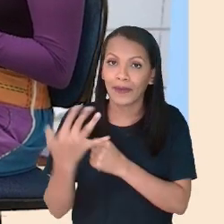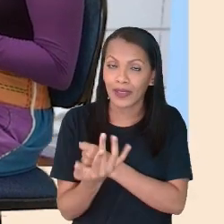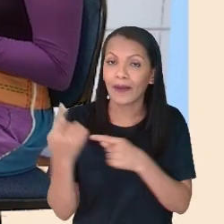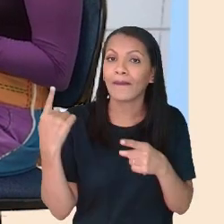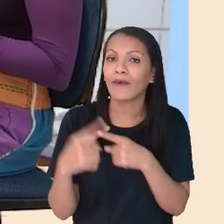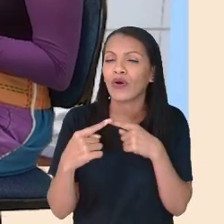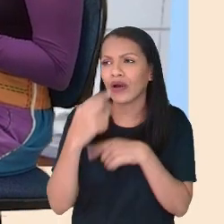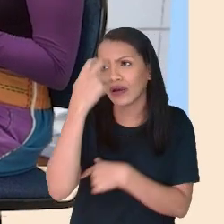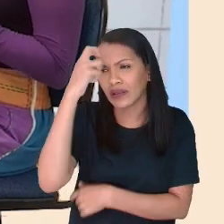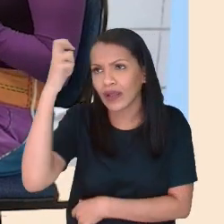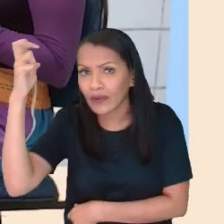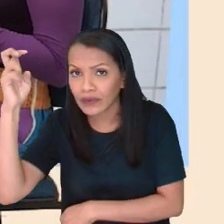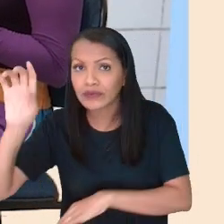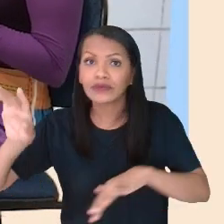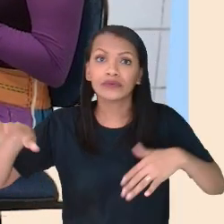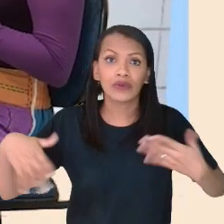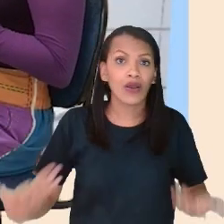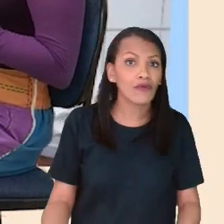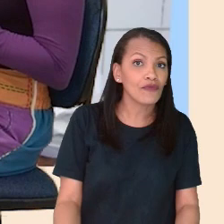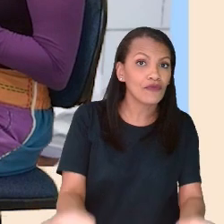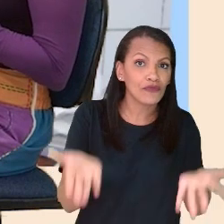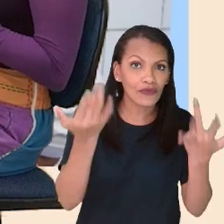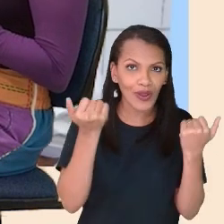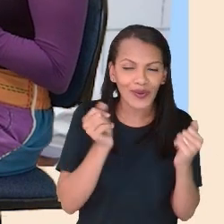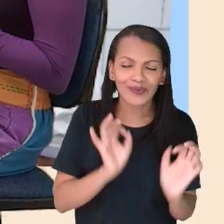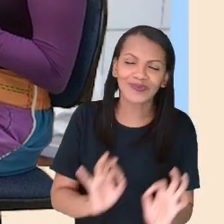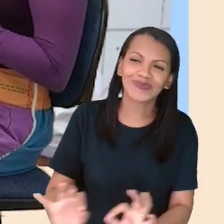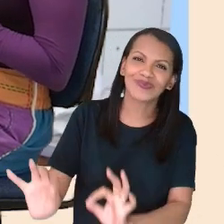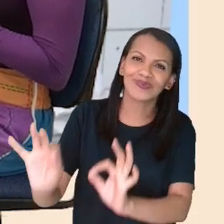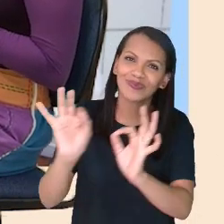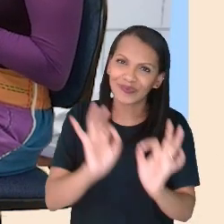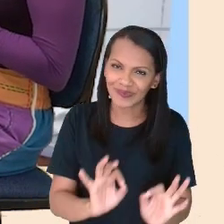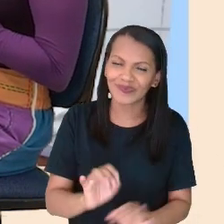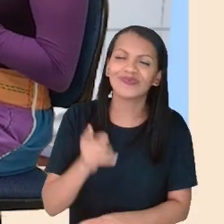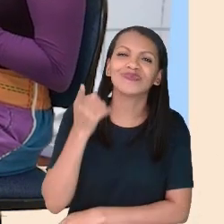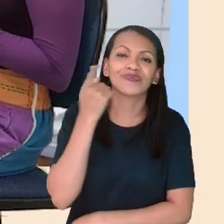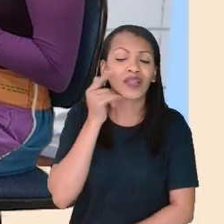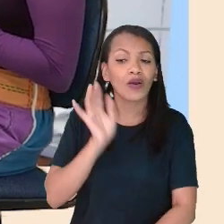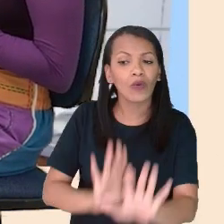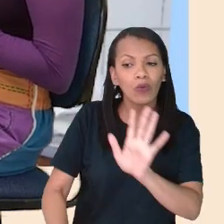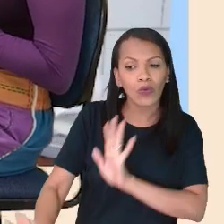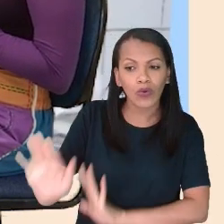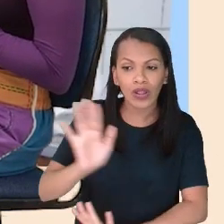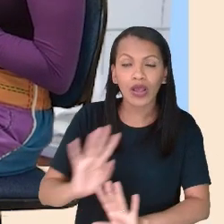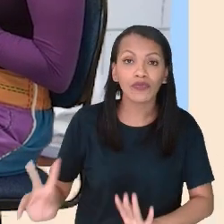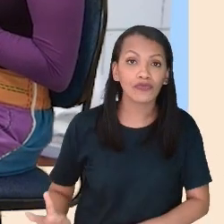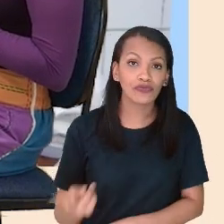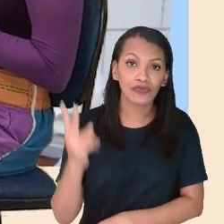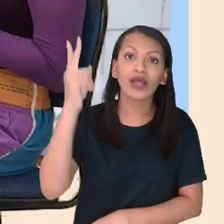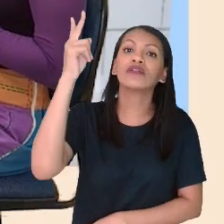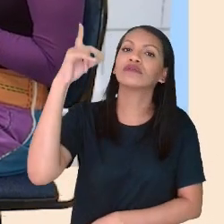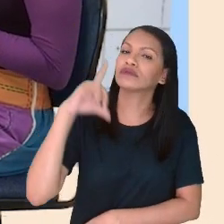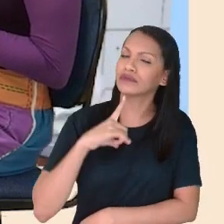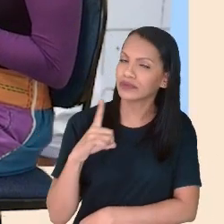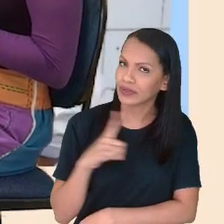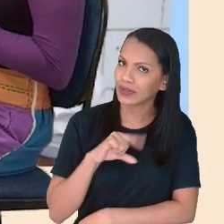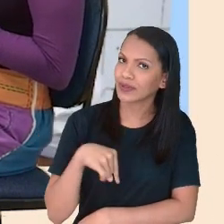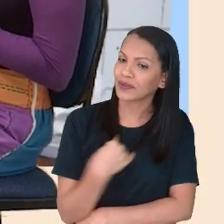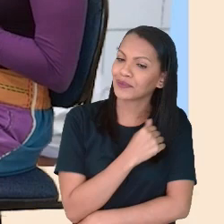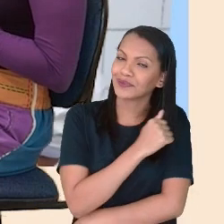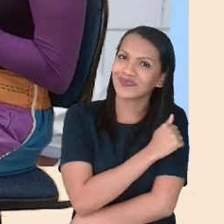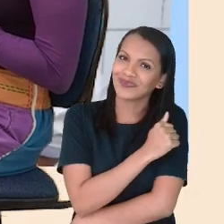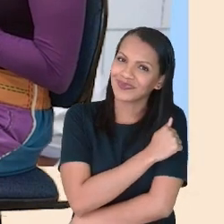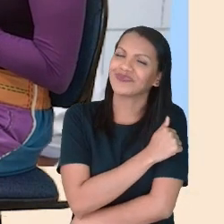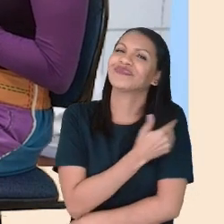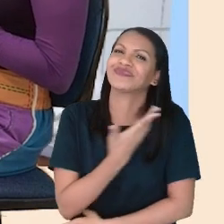Da cultura, né? Então, vamos olhar esse lado com mais cuidado, dar o valor que ela tem, né? Sim. Porque os nossos alunos